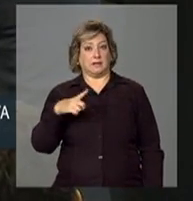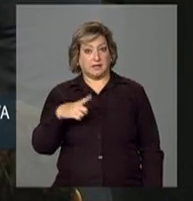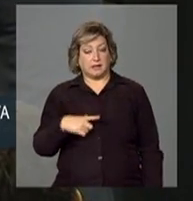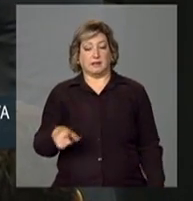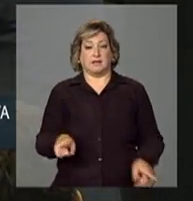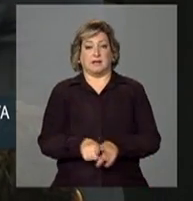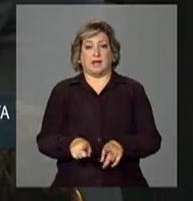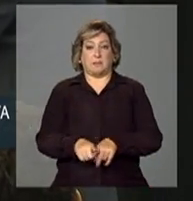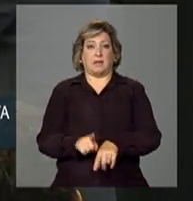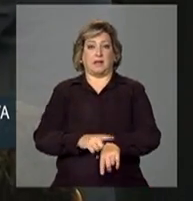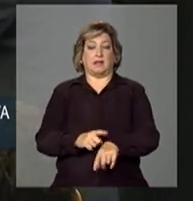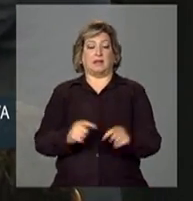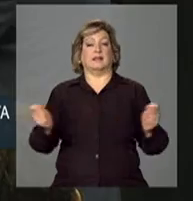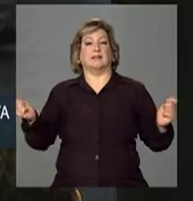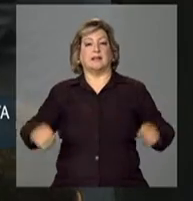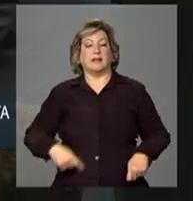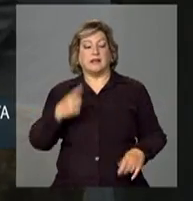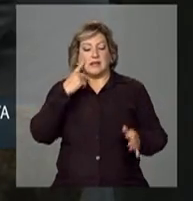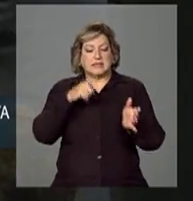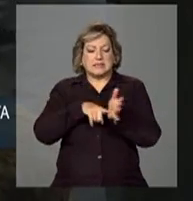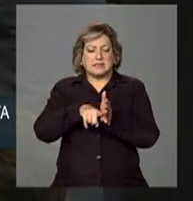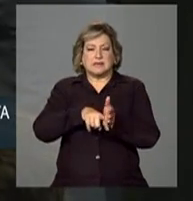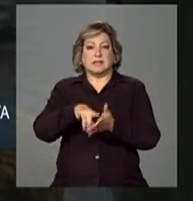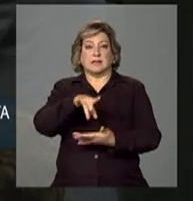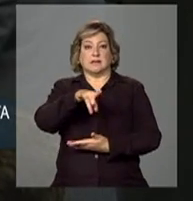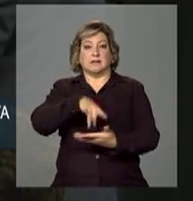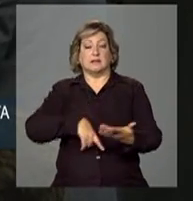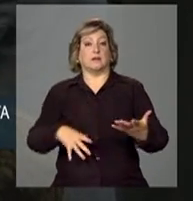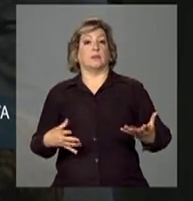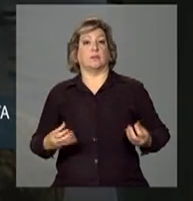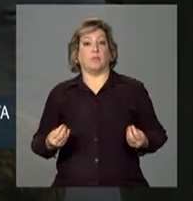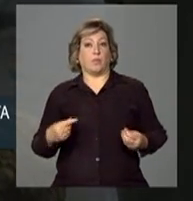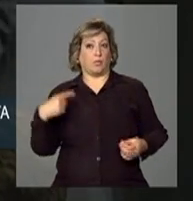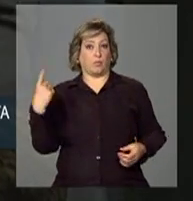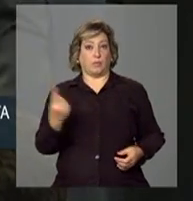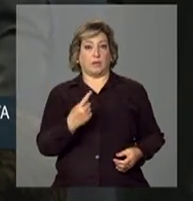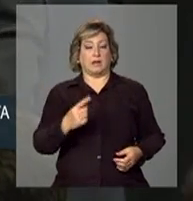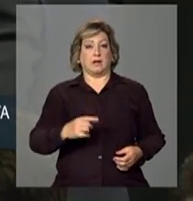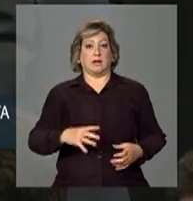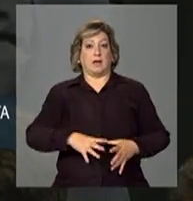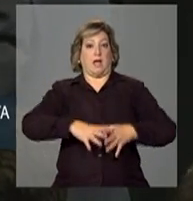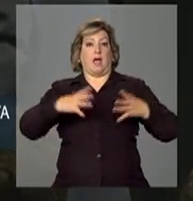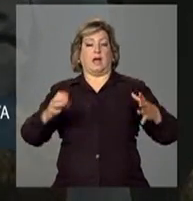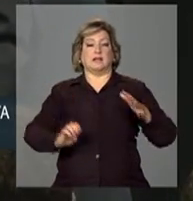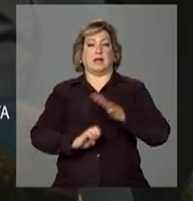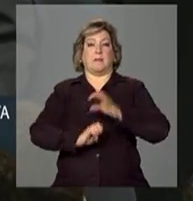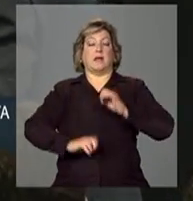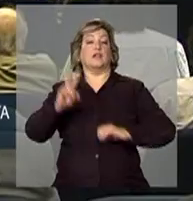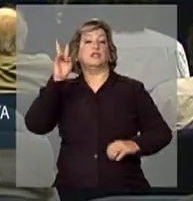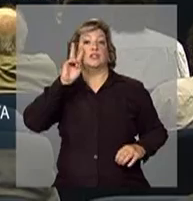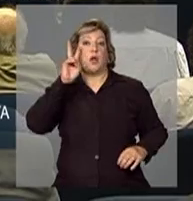também para examinar documentos de grandes empresas sobre espionagem no Brasil?